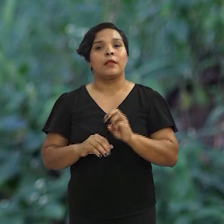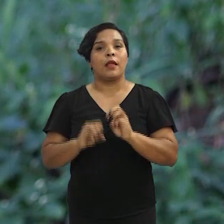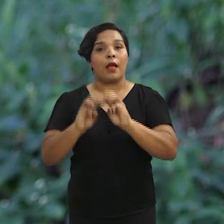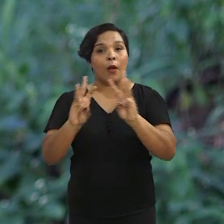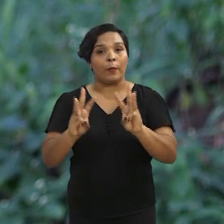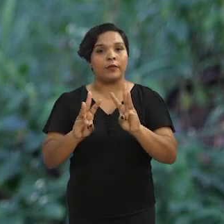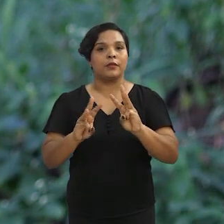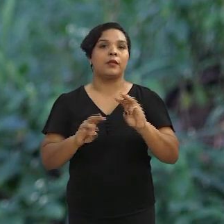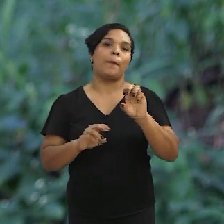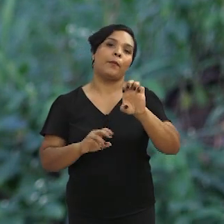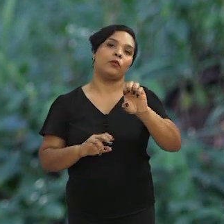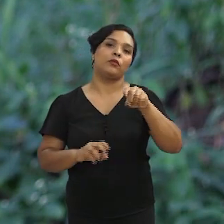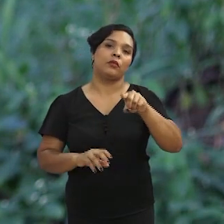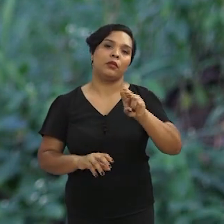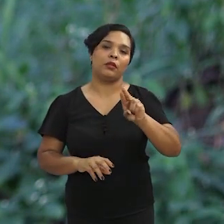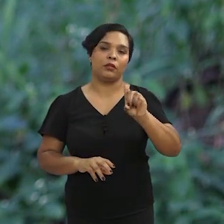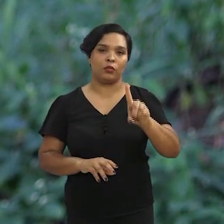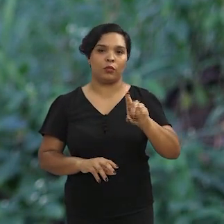para